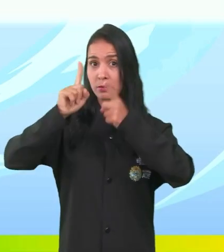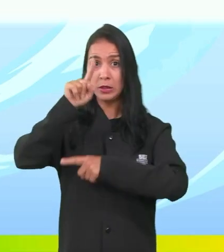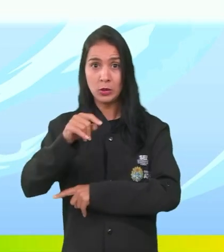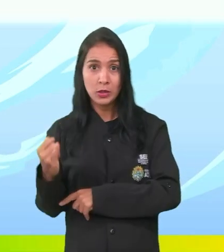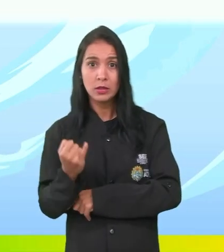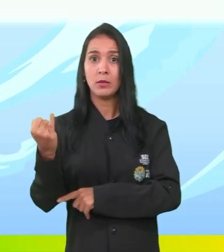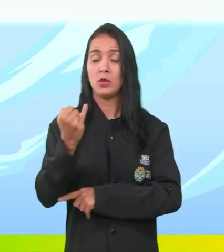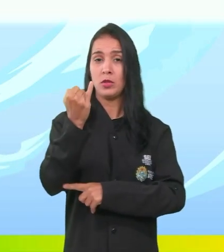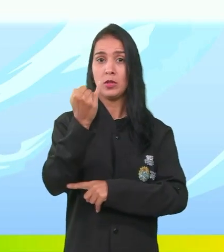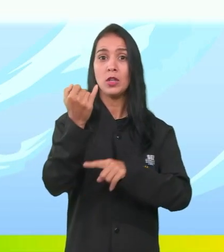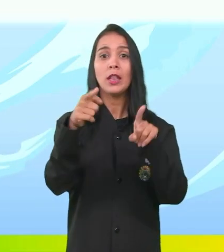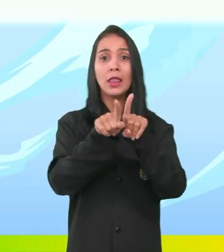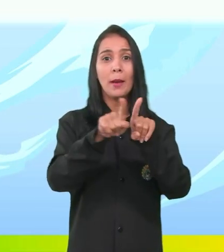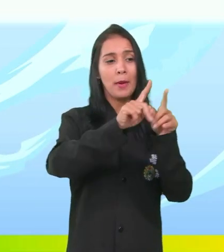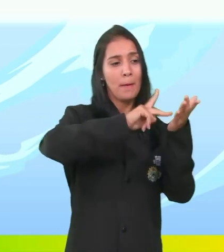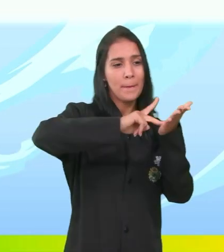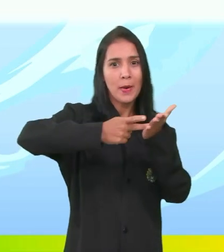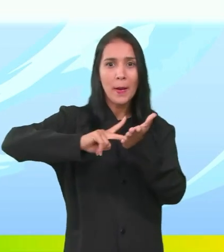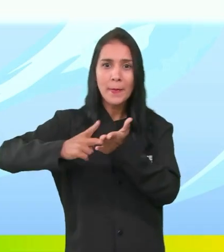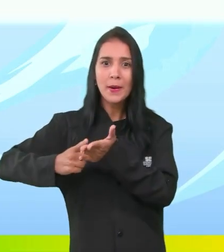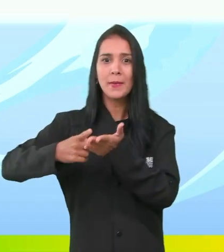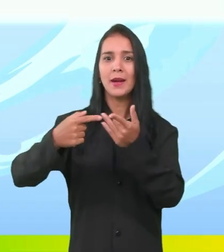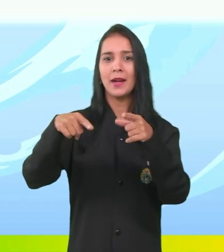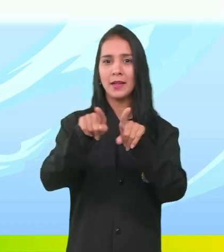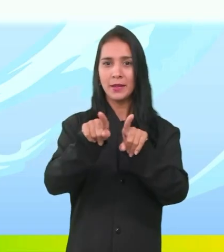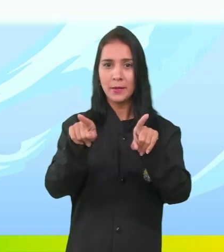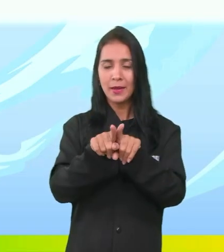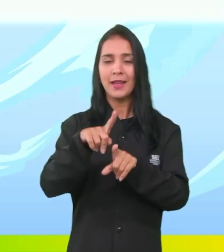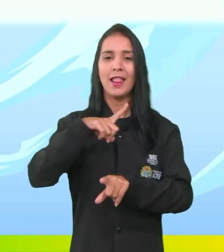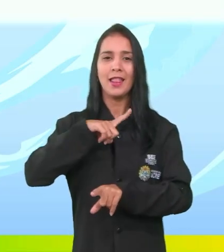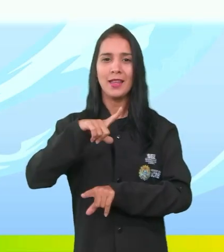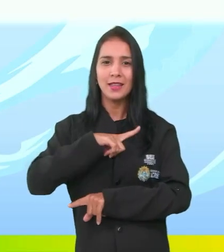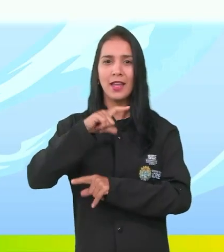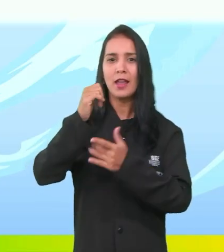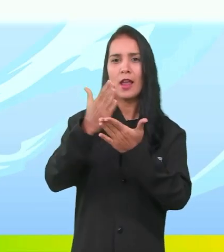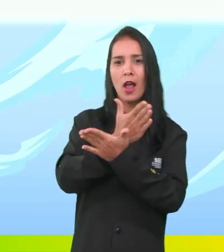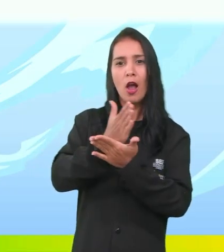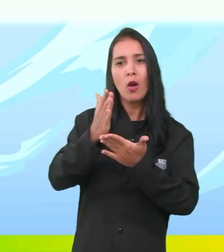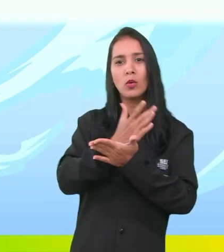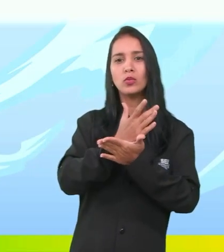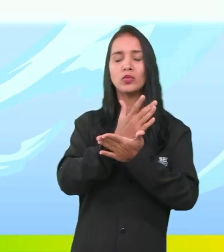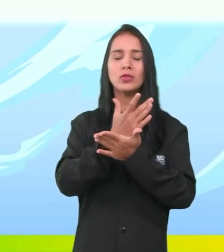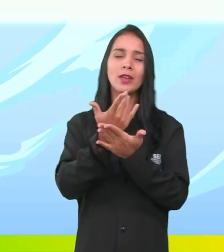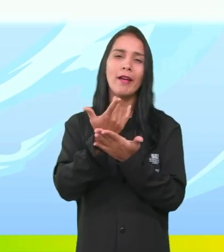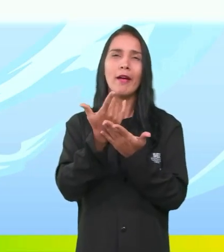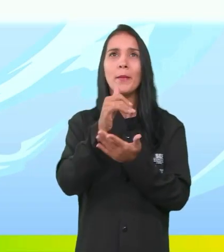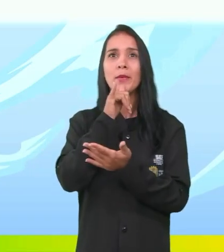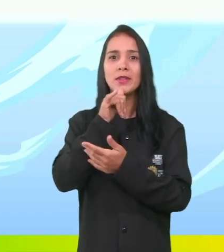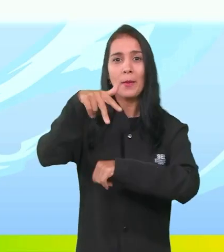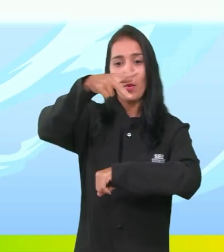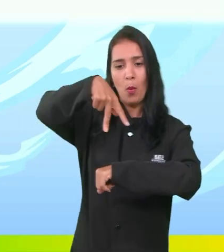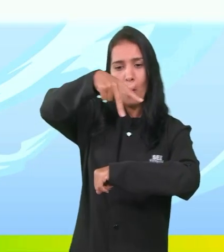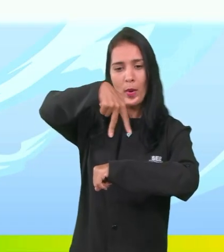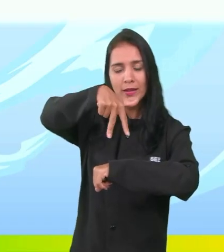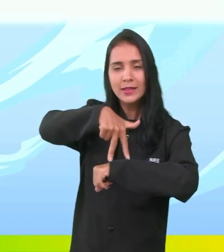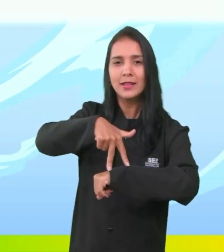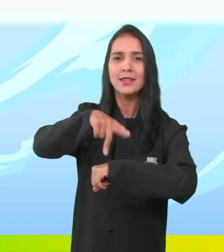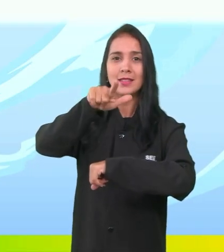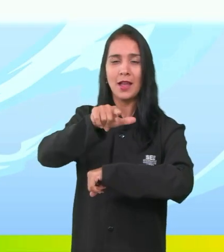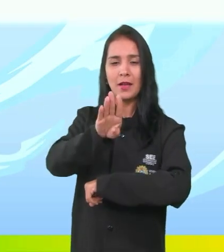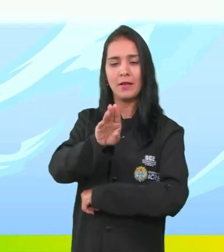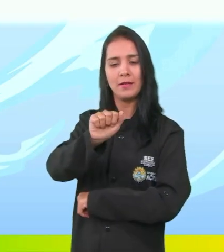codificada, como a pantomima de Marcel Marceau e a coreografia de um balé, que são